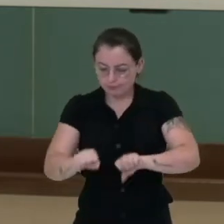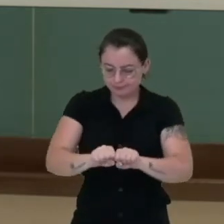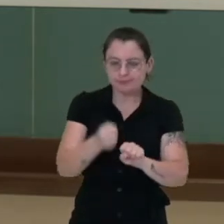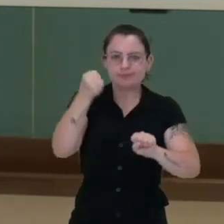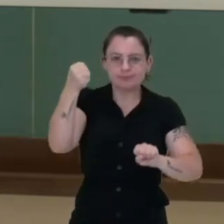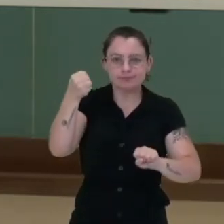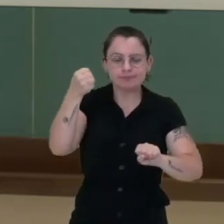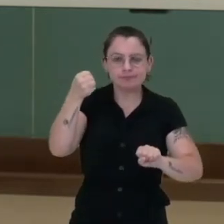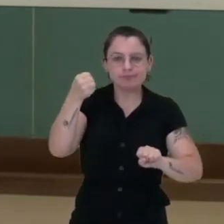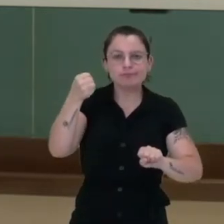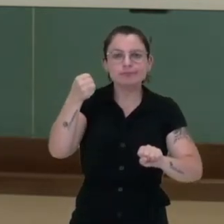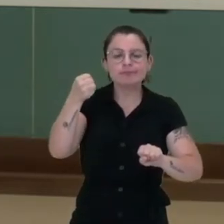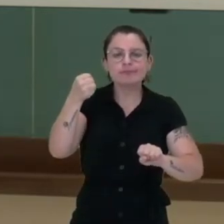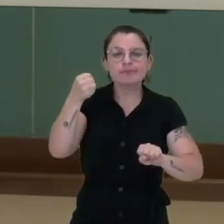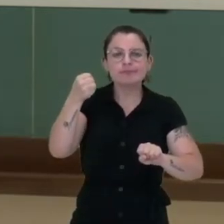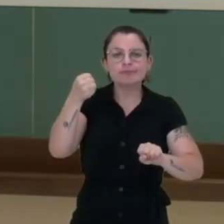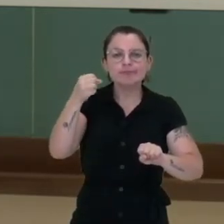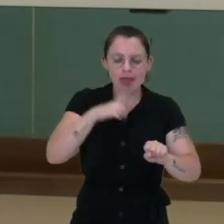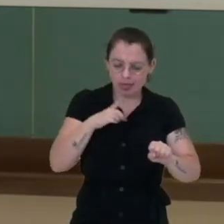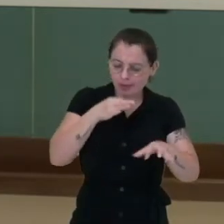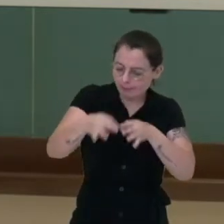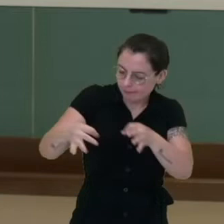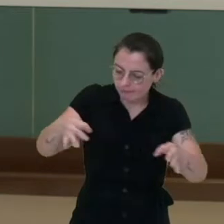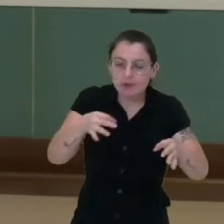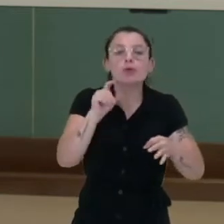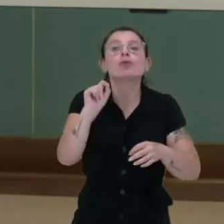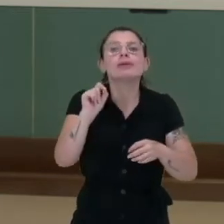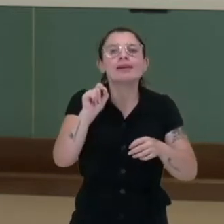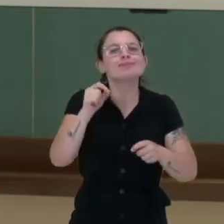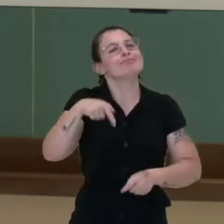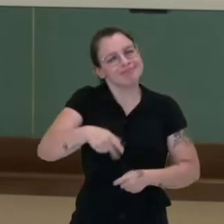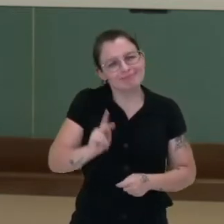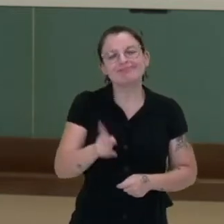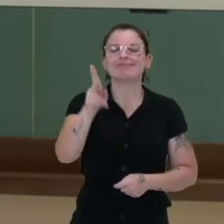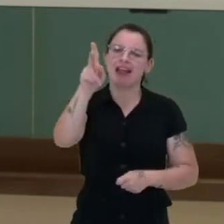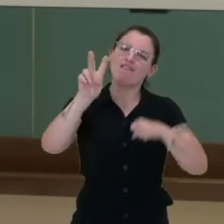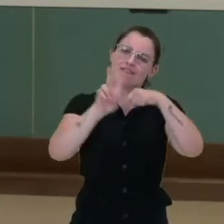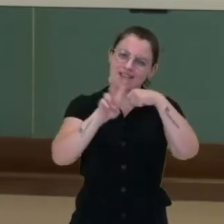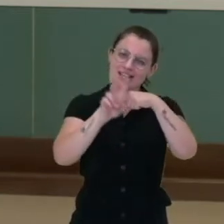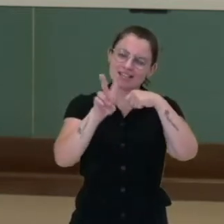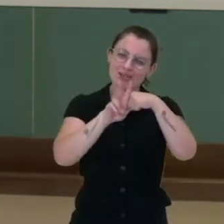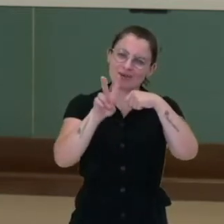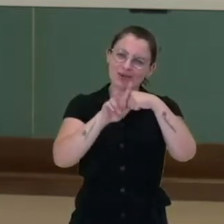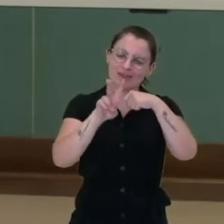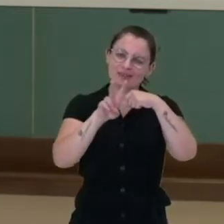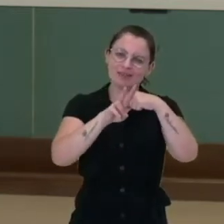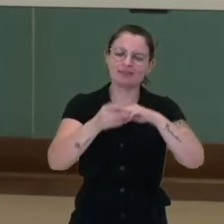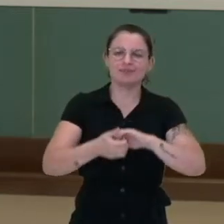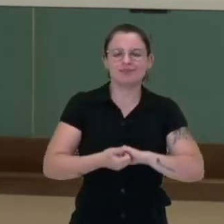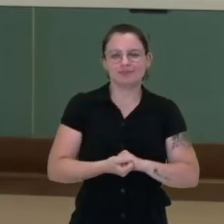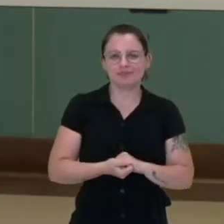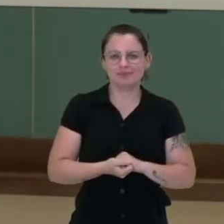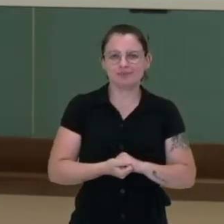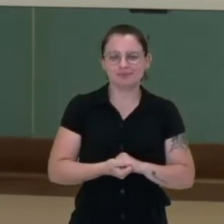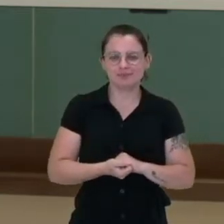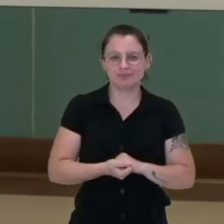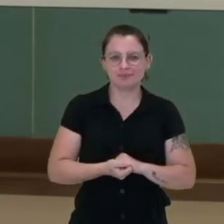e virou um monte de caquinhos, ele continua sendo vidro. O